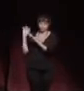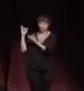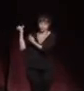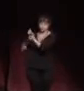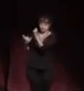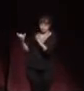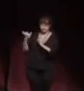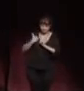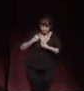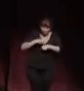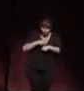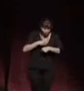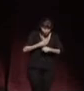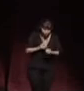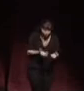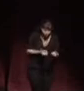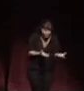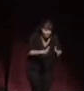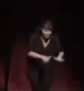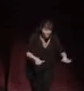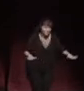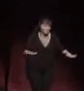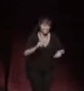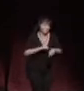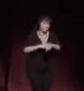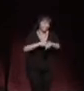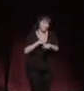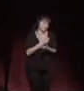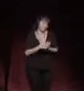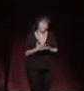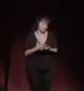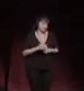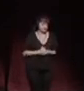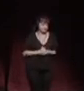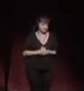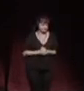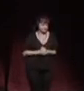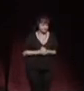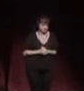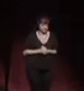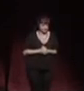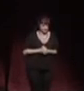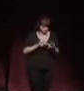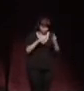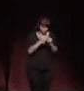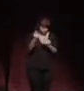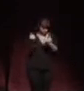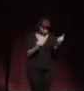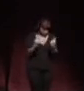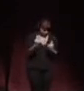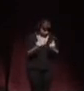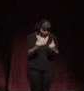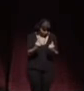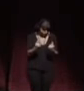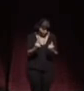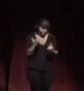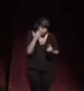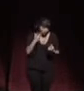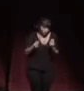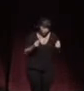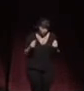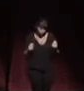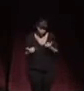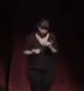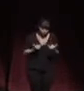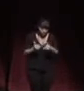as crianças, né? A motivação é iminente. Você está ali por amor ao teu filho, você quer compartilhar alguma coisa com ele, você não sabe como, mas no